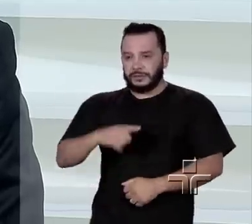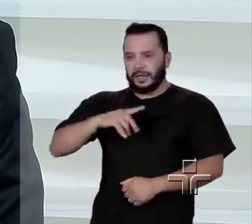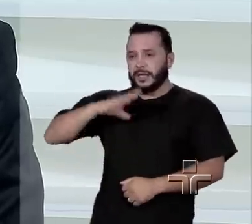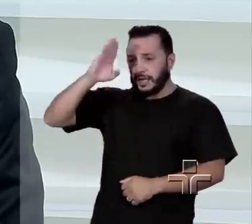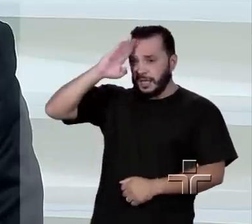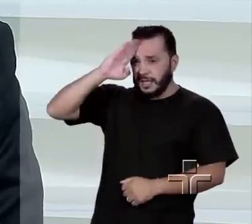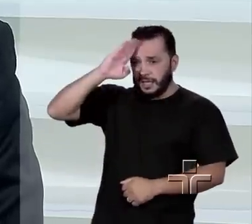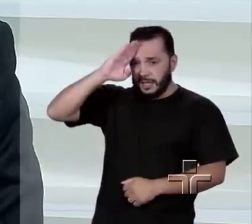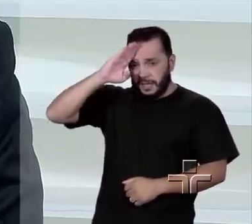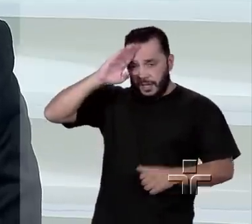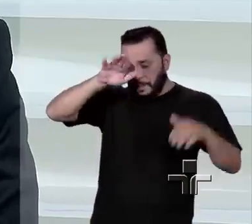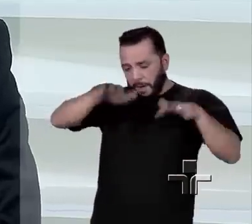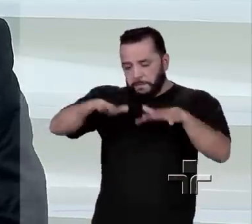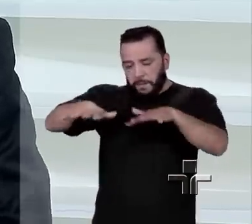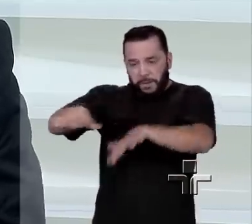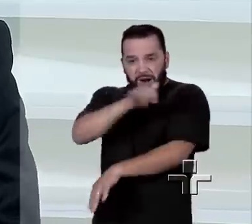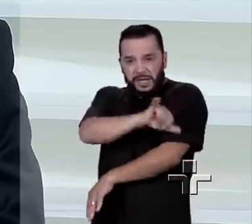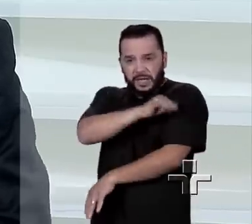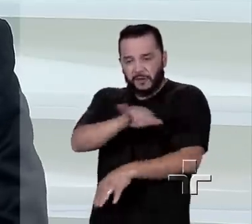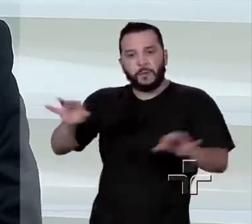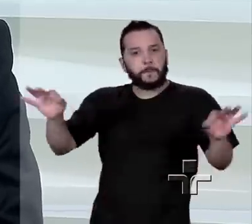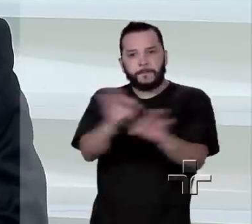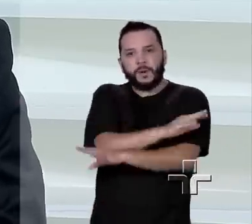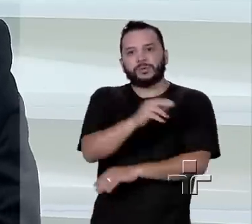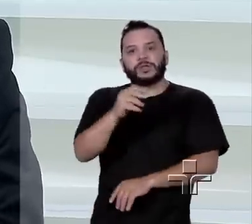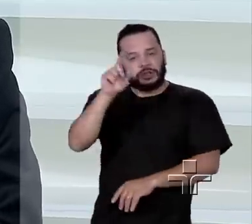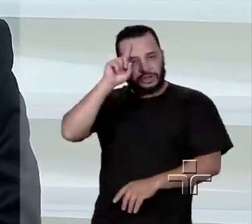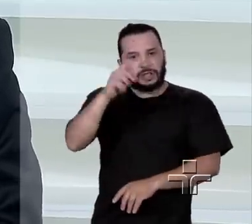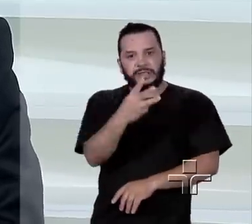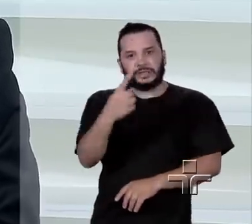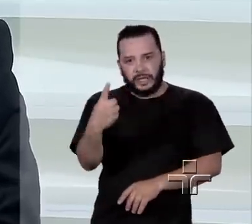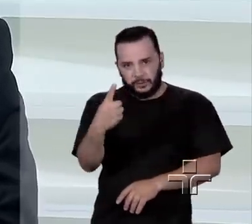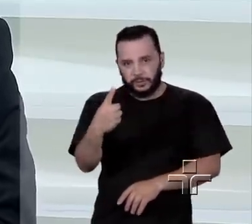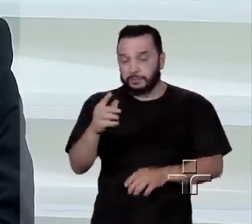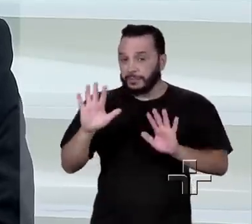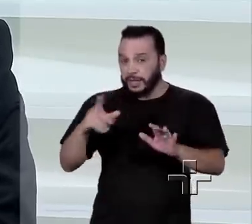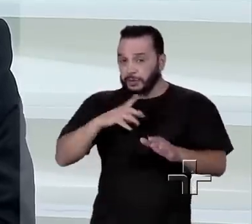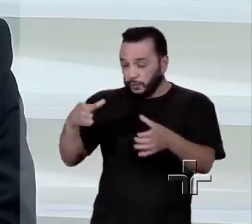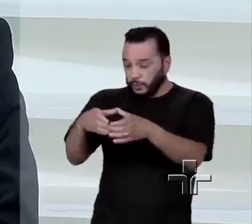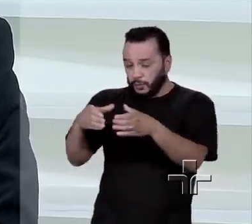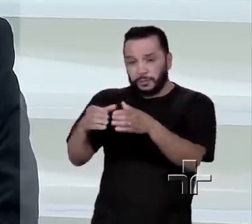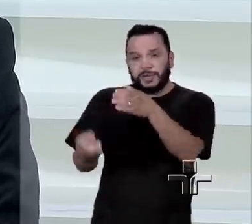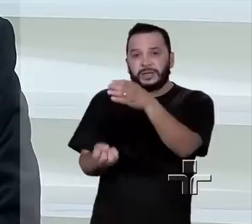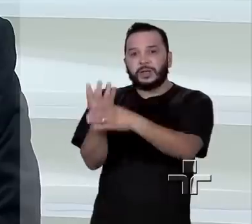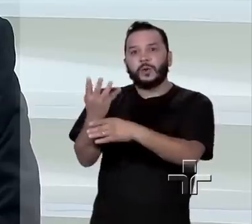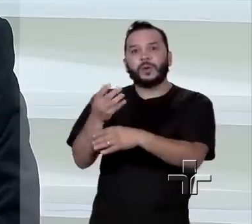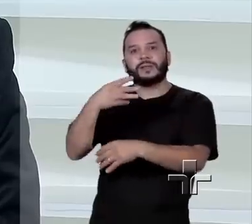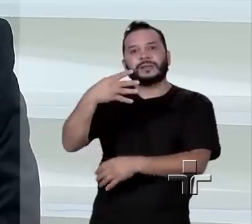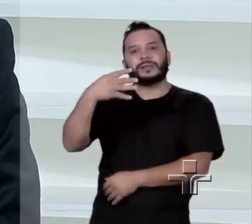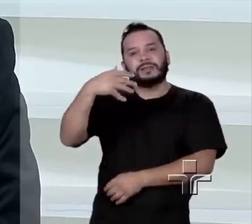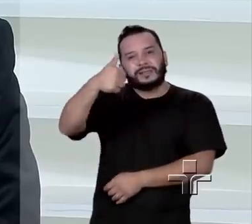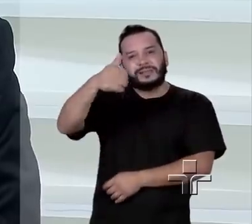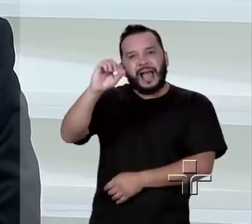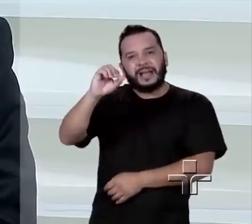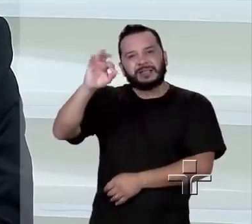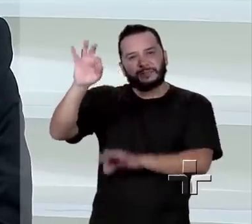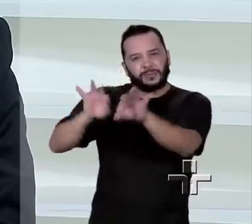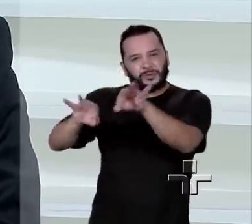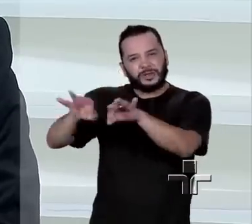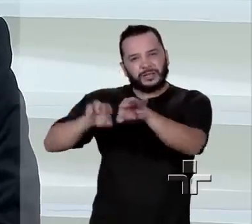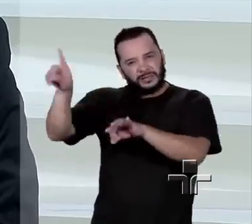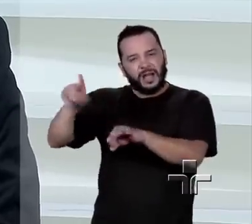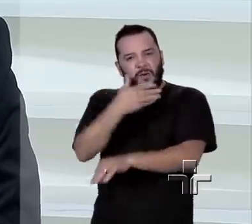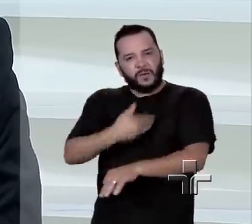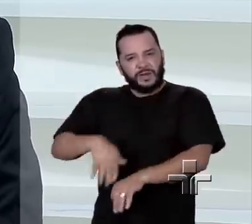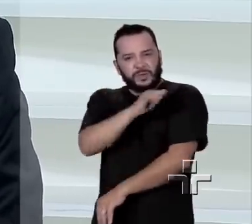termina agora dia 31 e a equipe que faz essa intervenção vai deixar pelo menos 10 projetos prontos para o futuro governo do Rio e também até para o